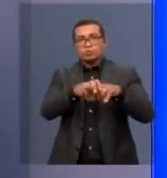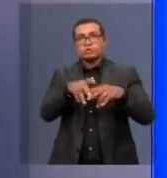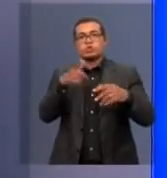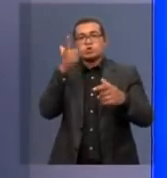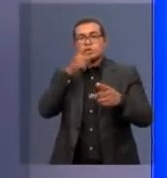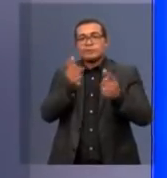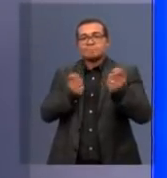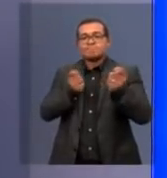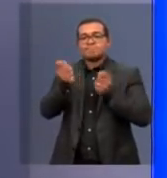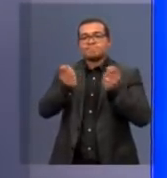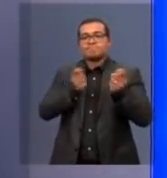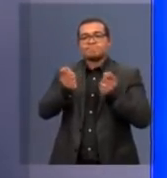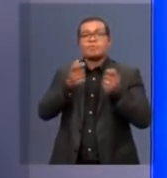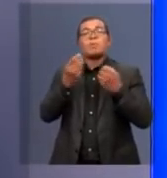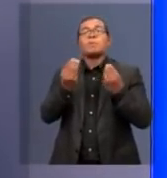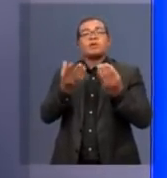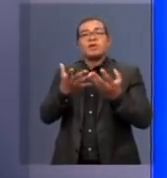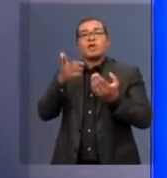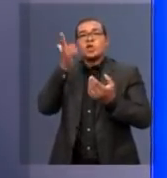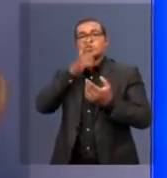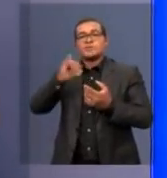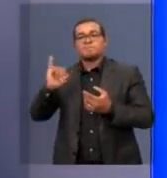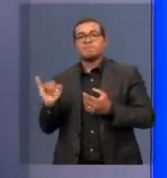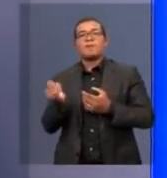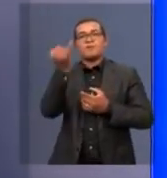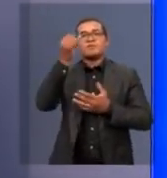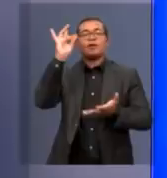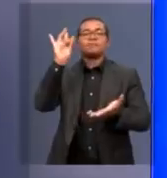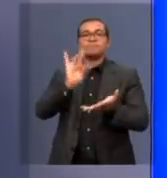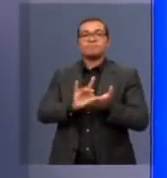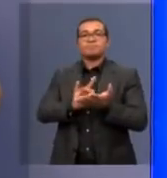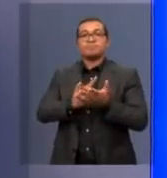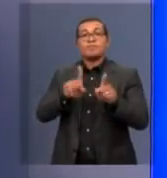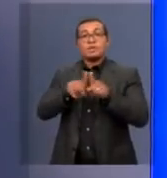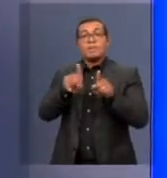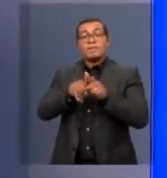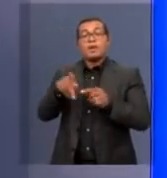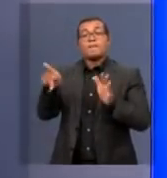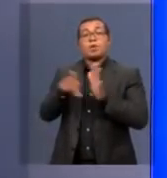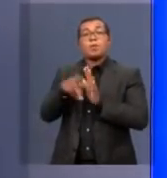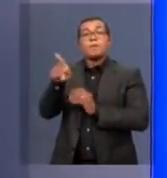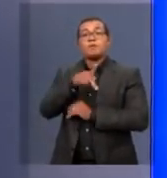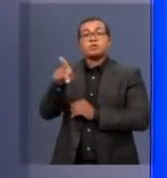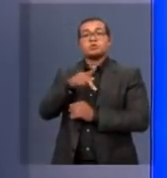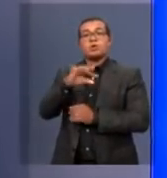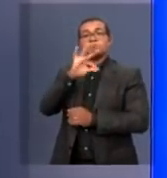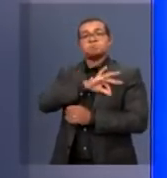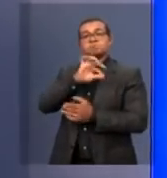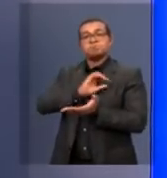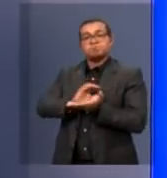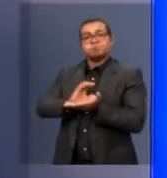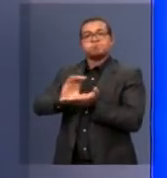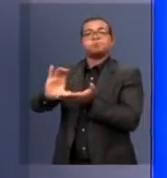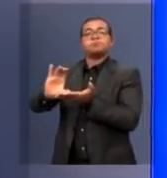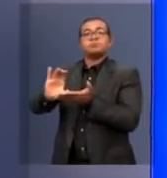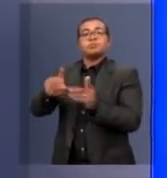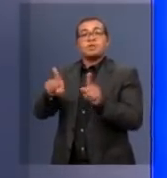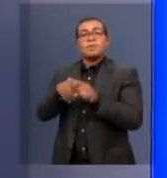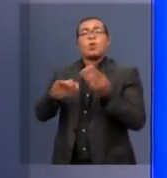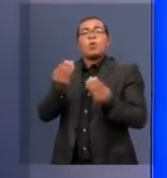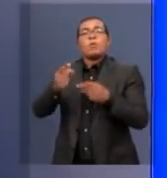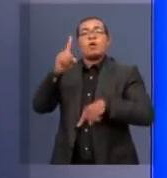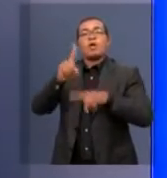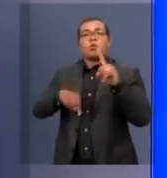melhor aproveitamento do espaço que tem para melhorar a remuneração dos professores melhorar os recursos didáticos dentro do processo